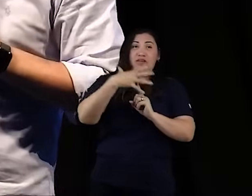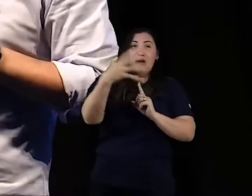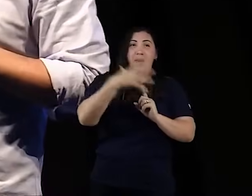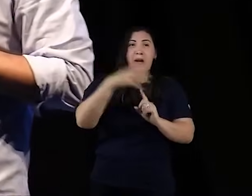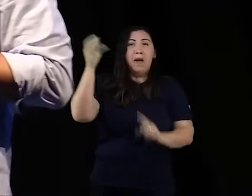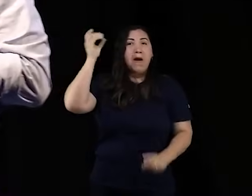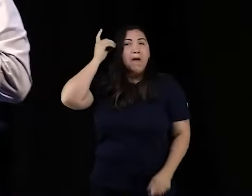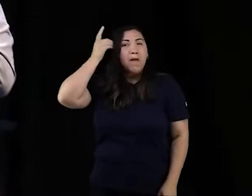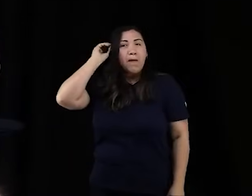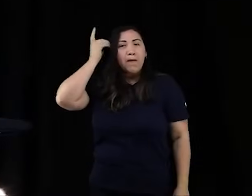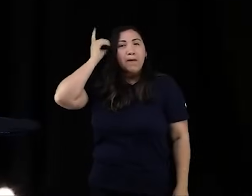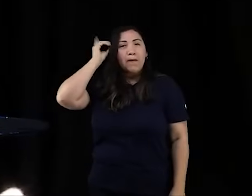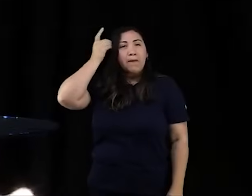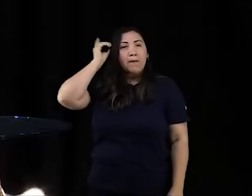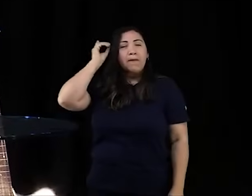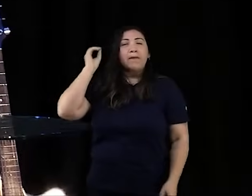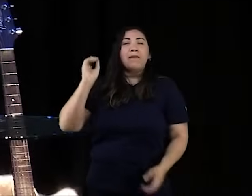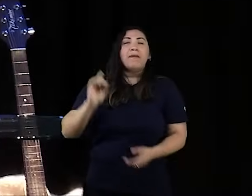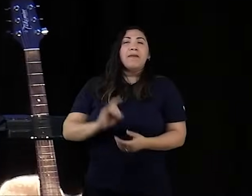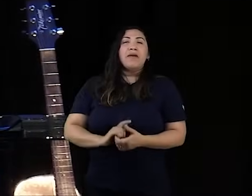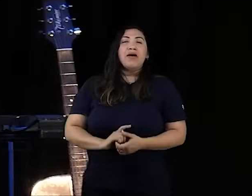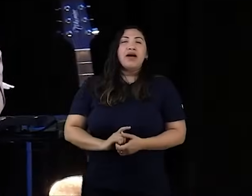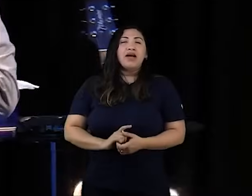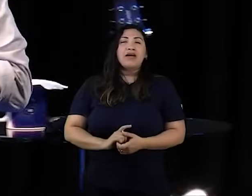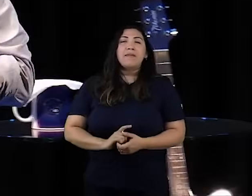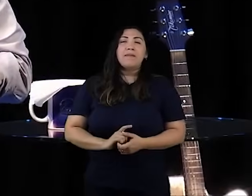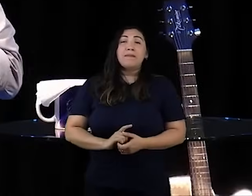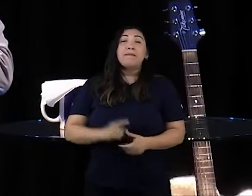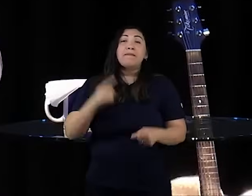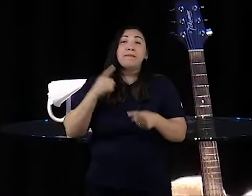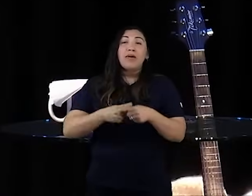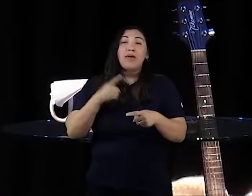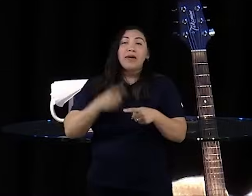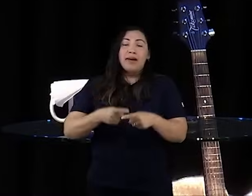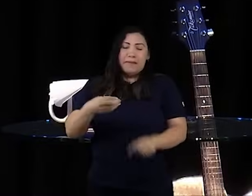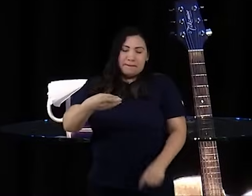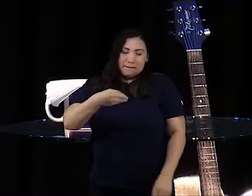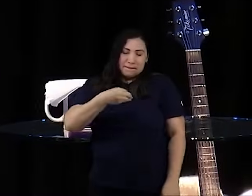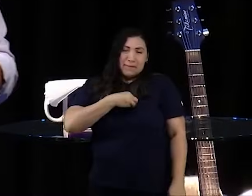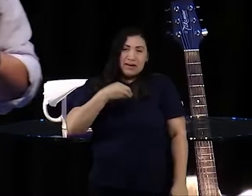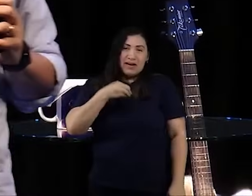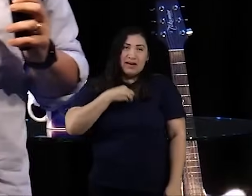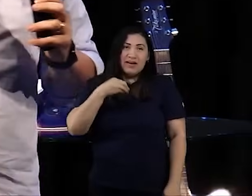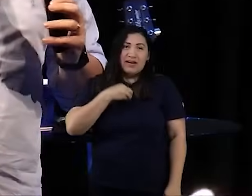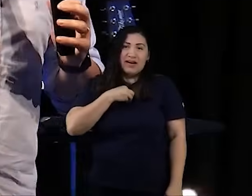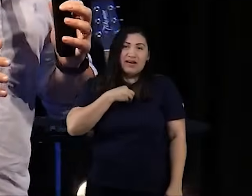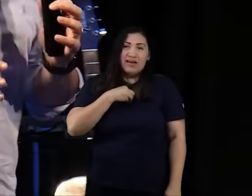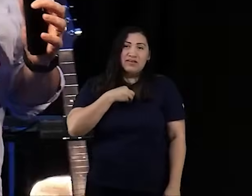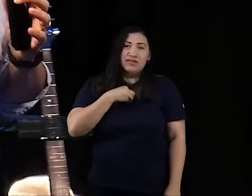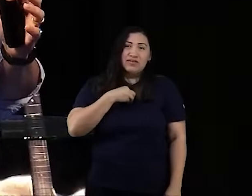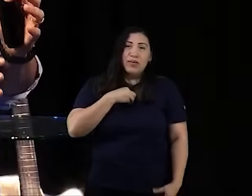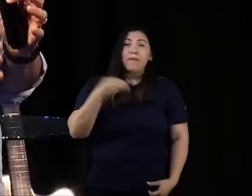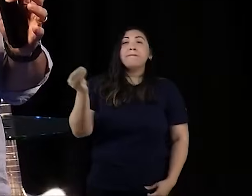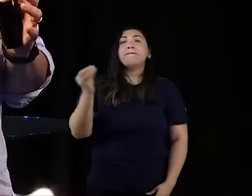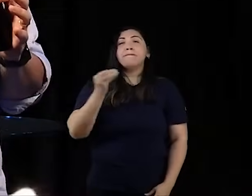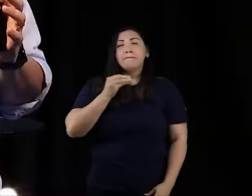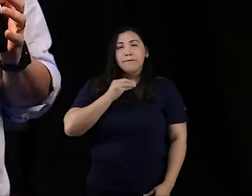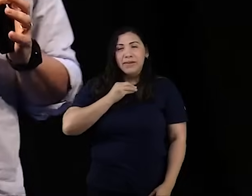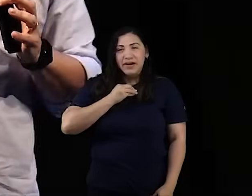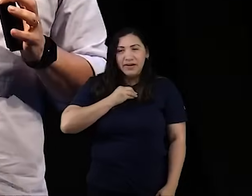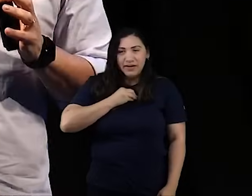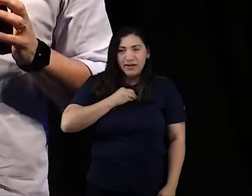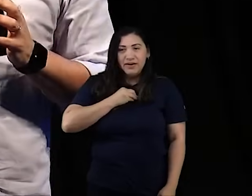que a gente vive deixa eu corrigir de exploração maligna acontece por causa de Pecado Ponto Final O pecado é o material de